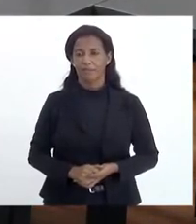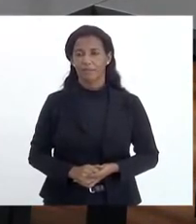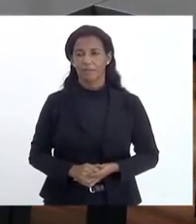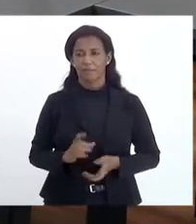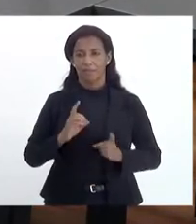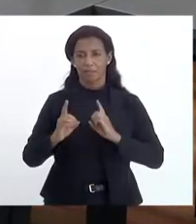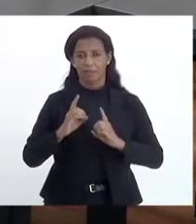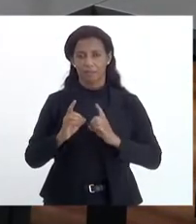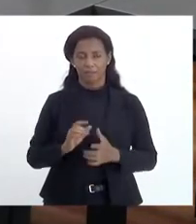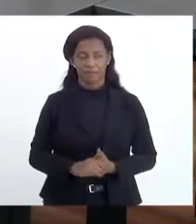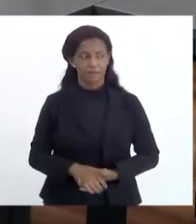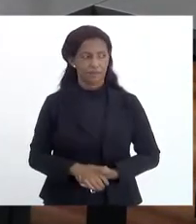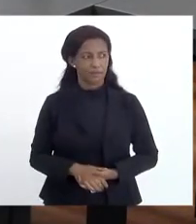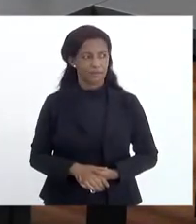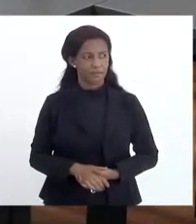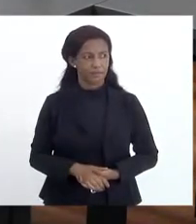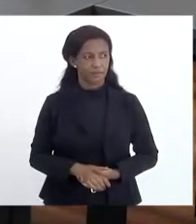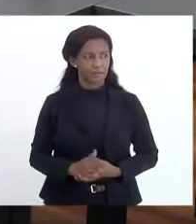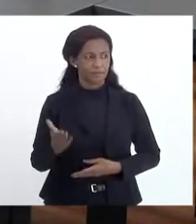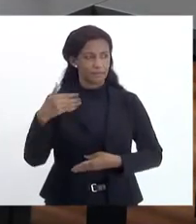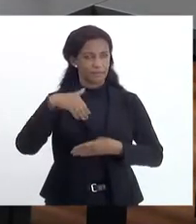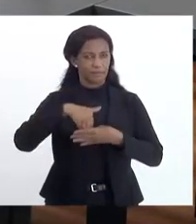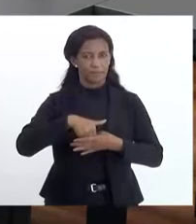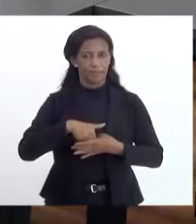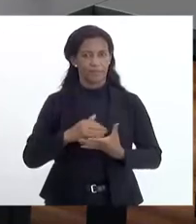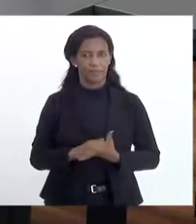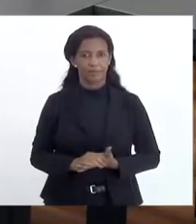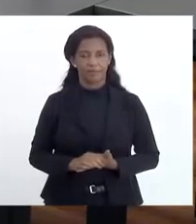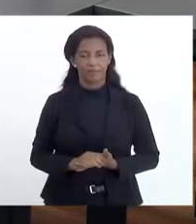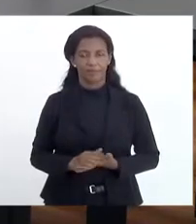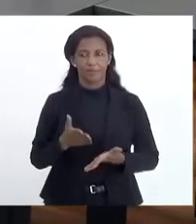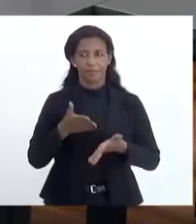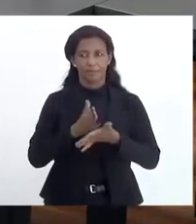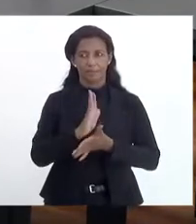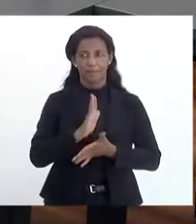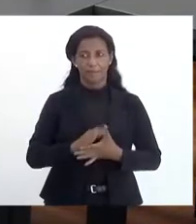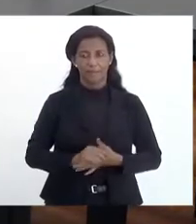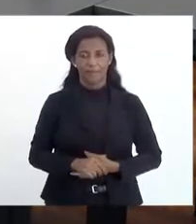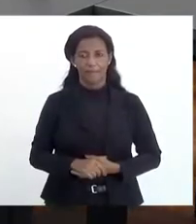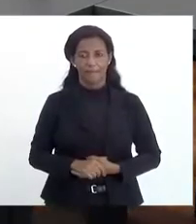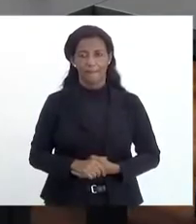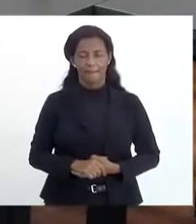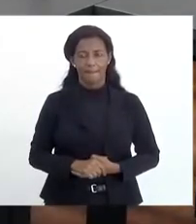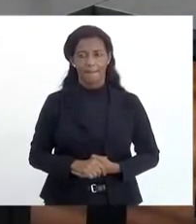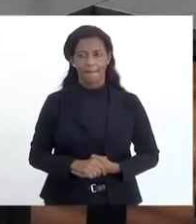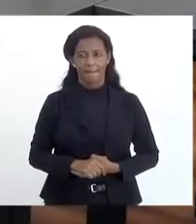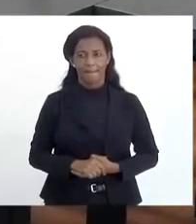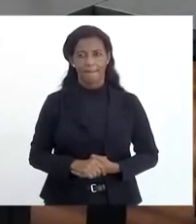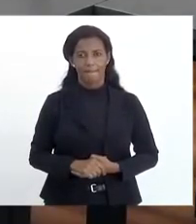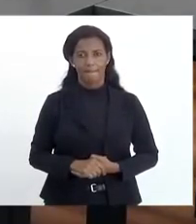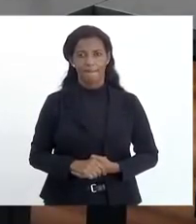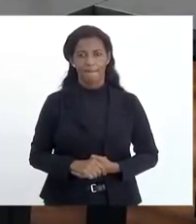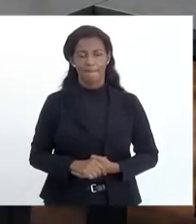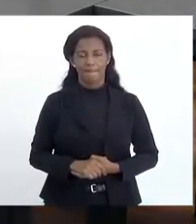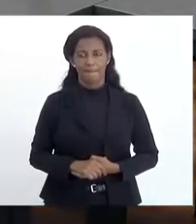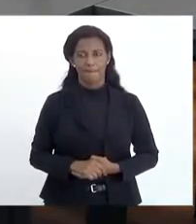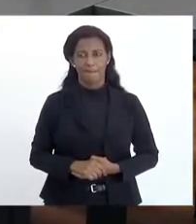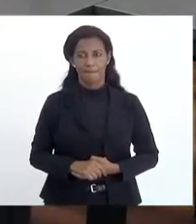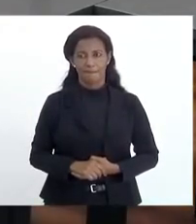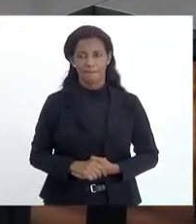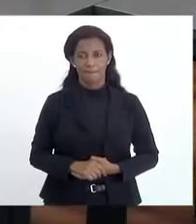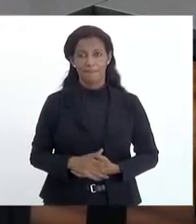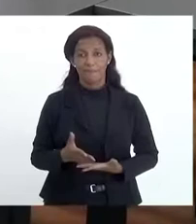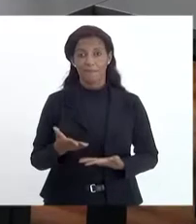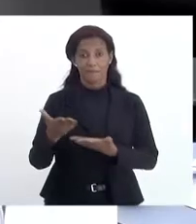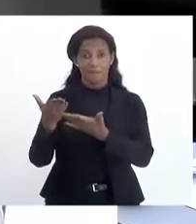Em discussão, em votação, aprovado. 11 da pauta. Senhor presidente. Deputado